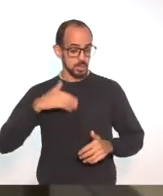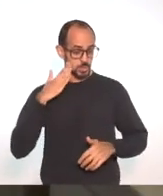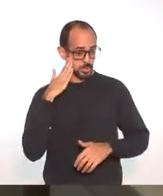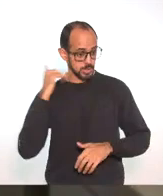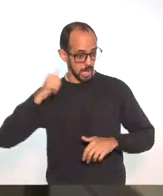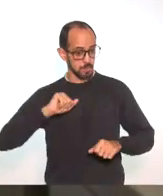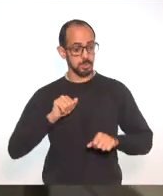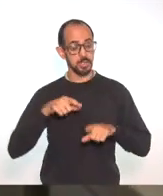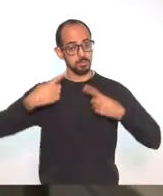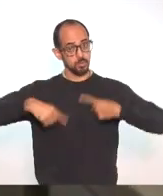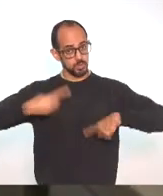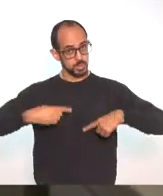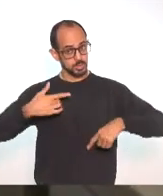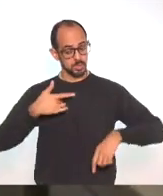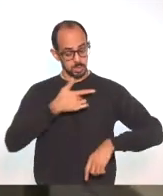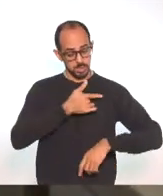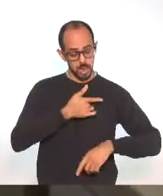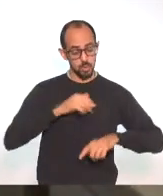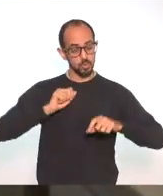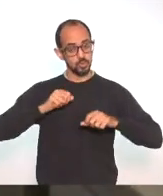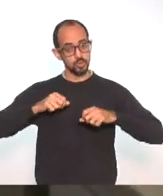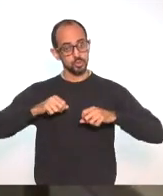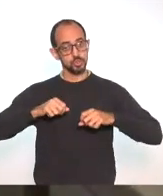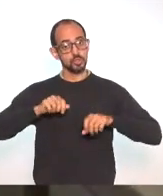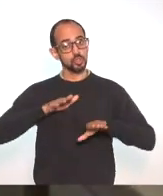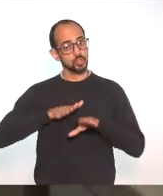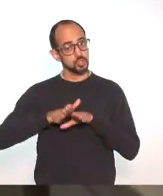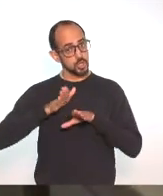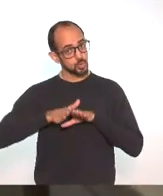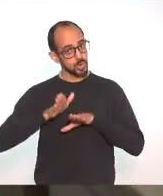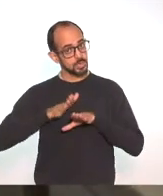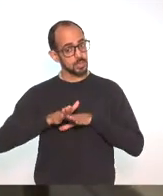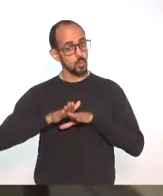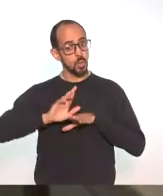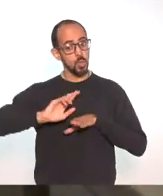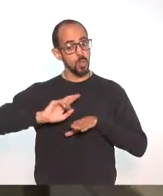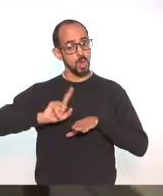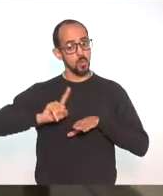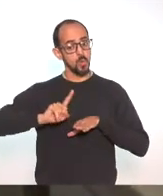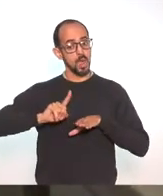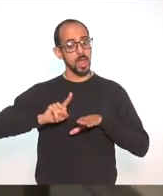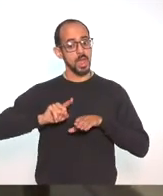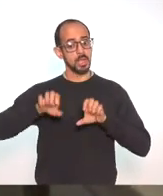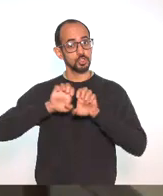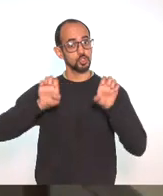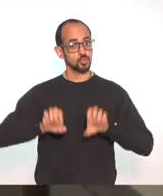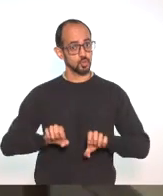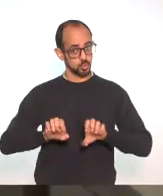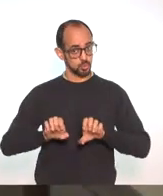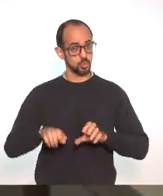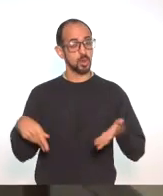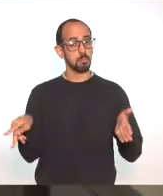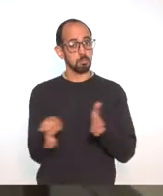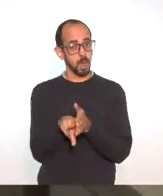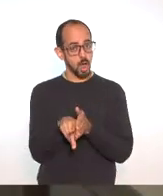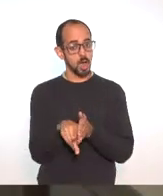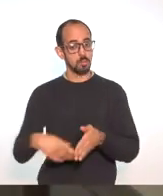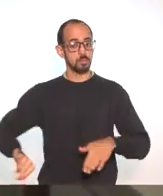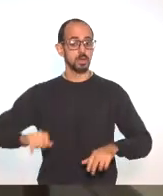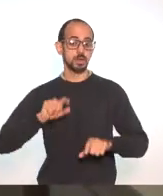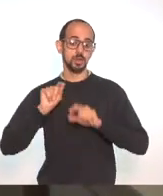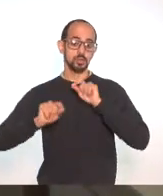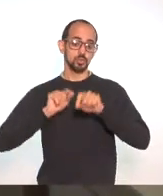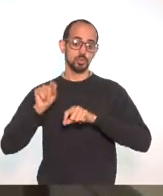educação e de saúde não tão não são considerados políticas de instrutor não estarão no escopo